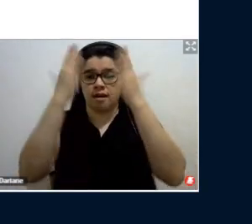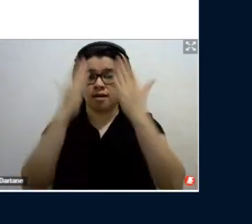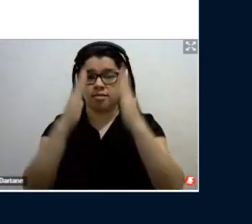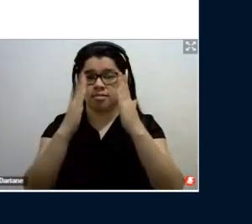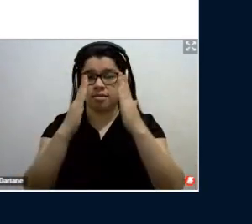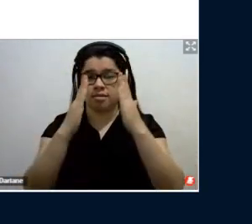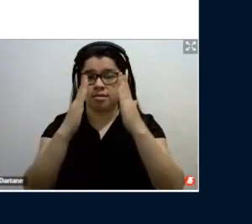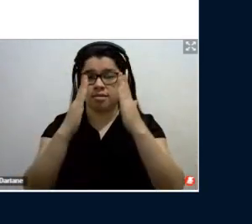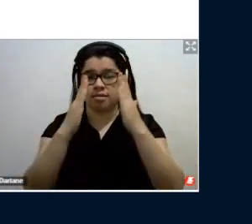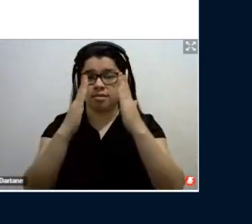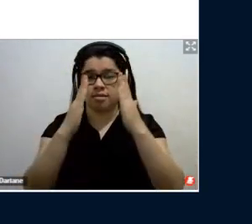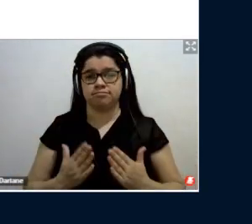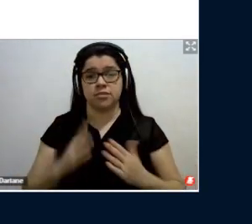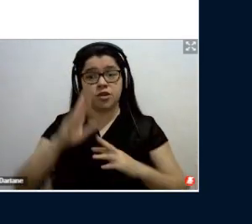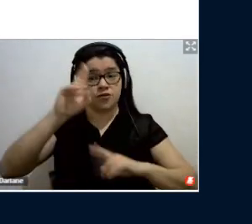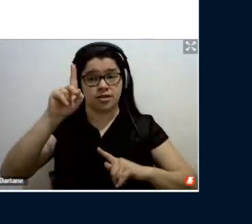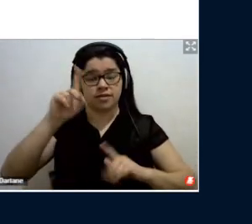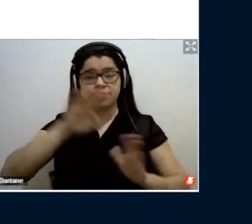Muito bem.